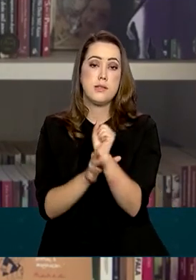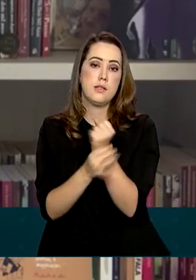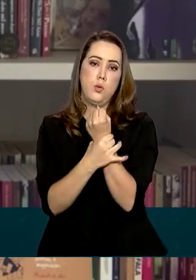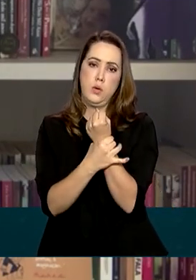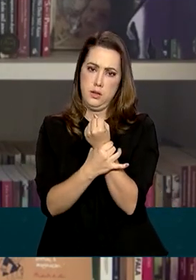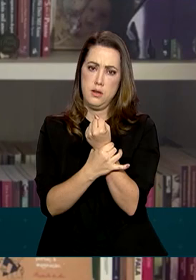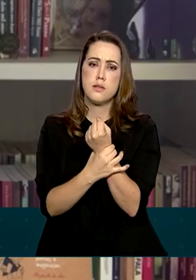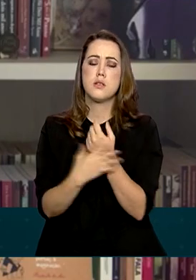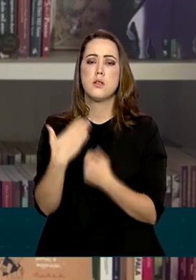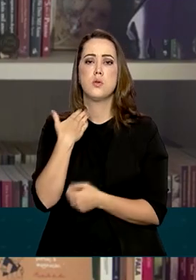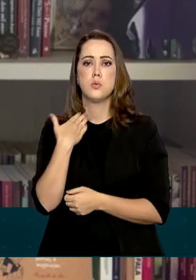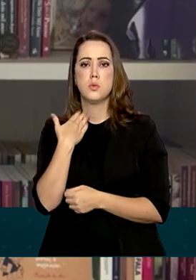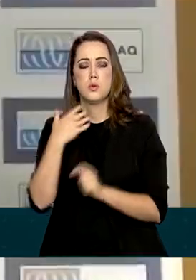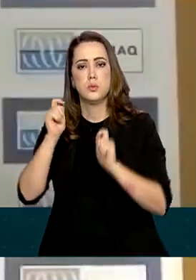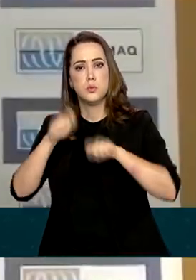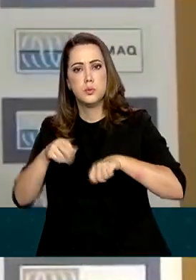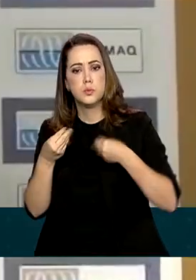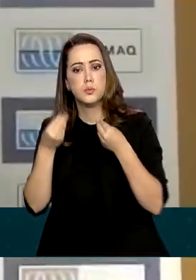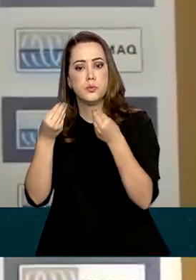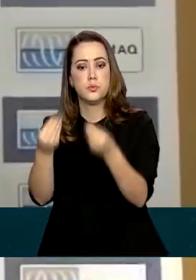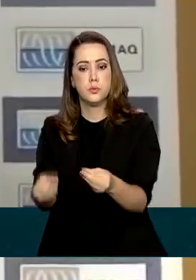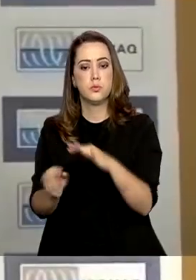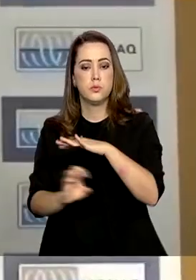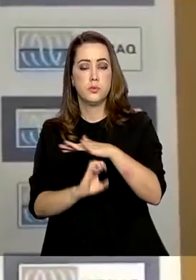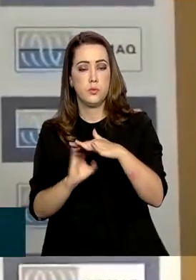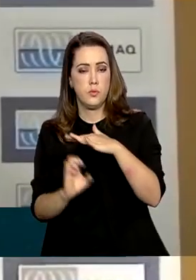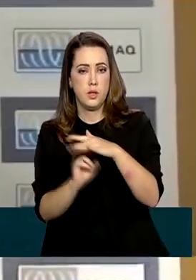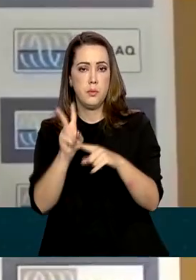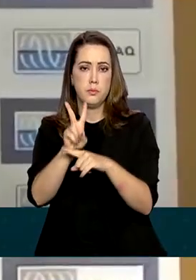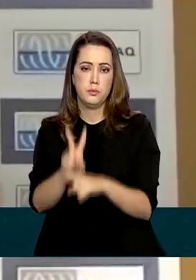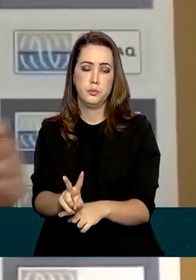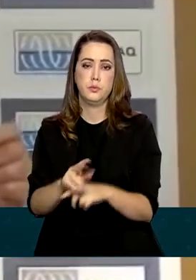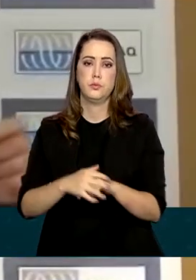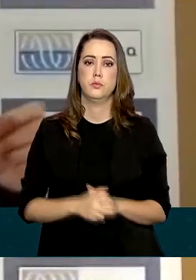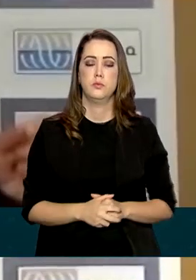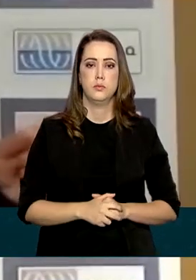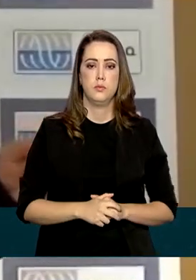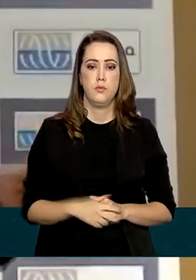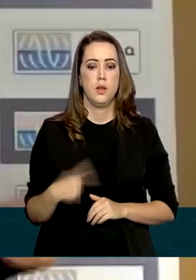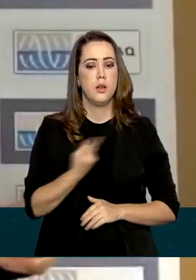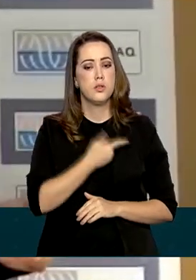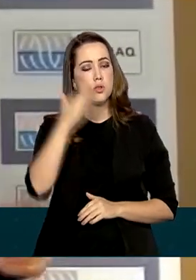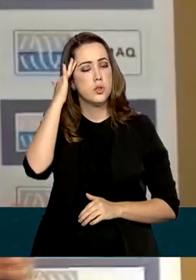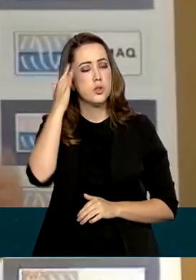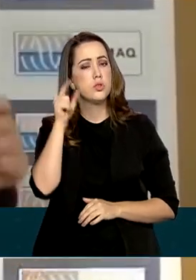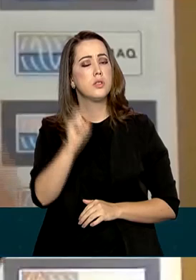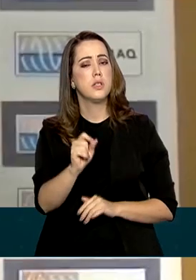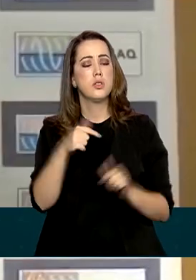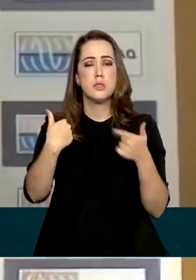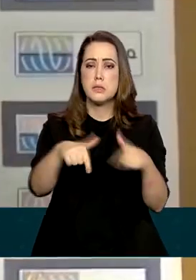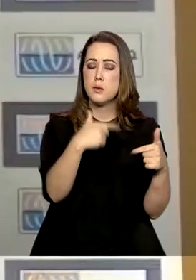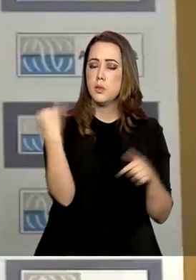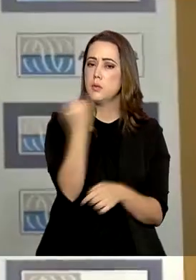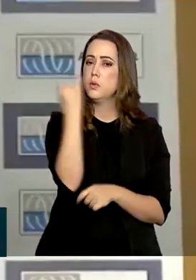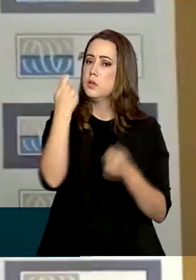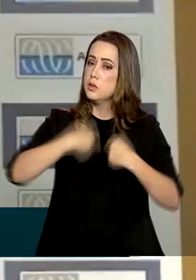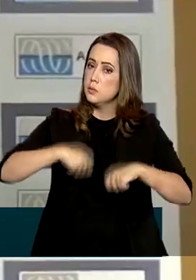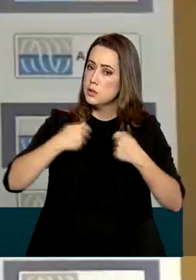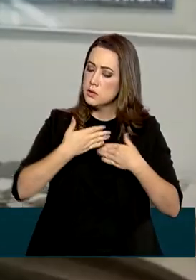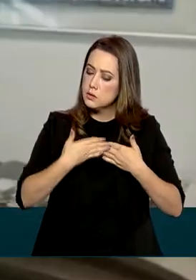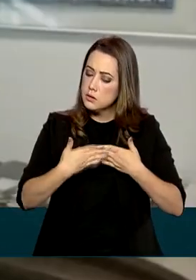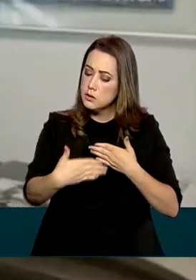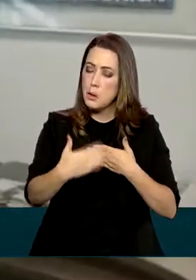ao emprestar dinheiro. A gente entende que essas medidas importantes que foram adotadas até aqui, agora elas precisam ser